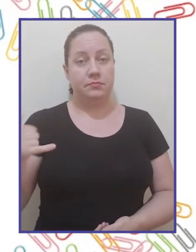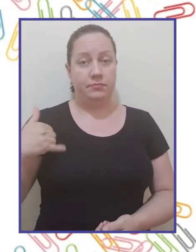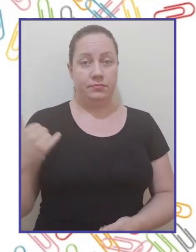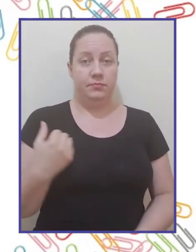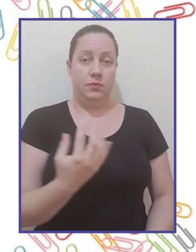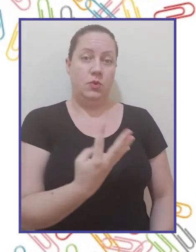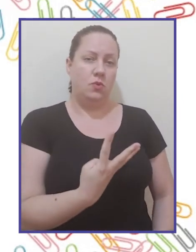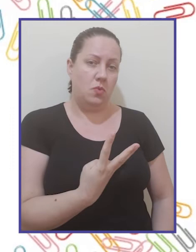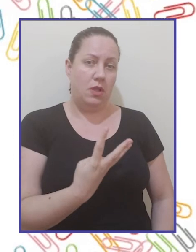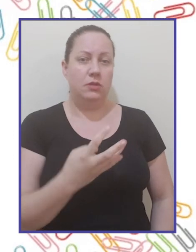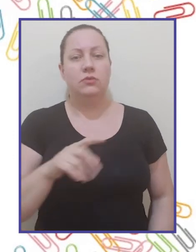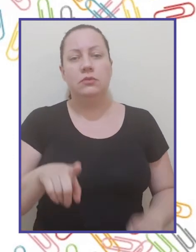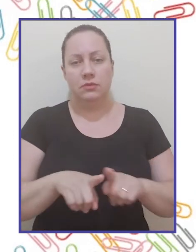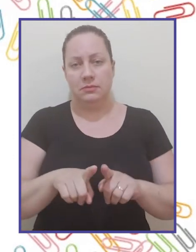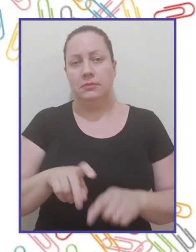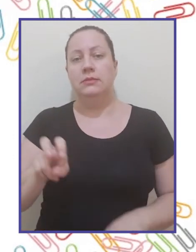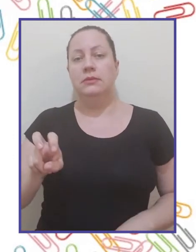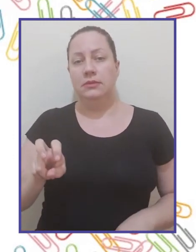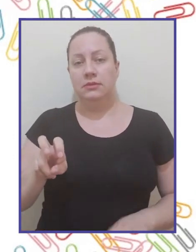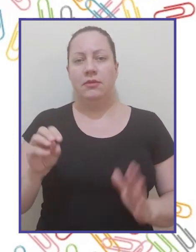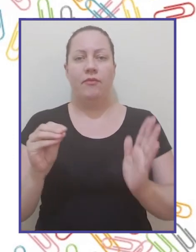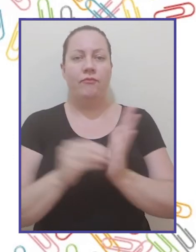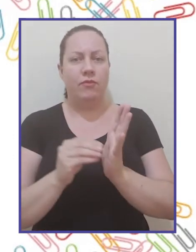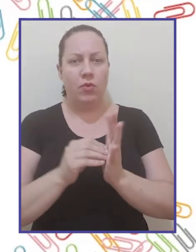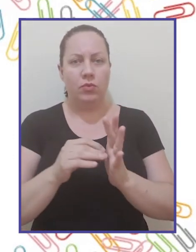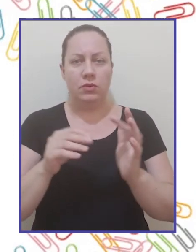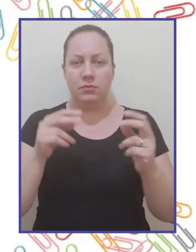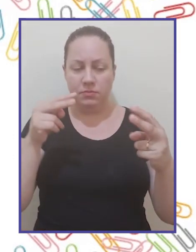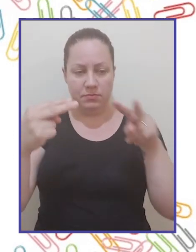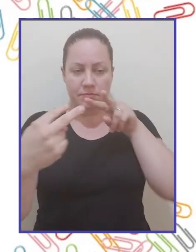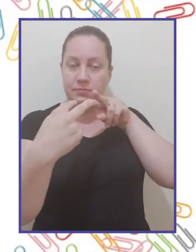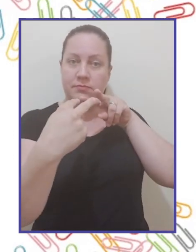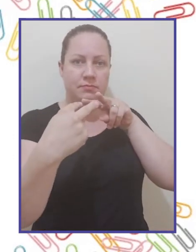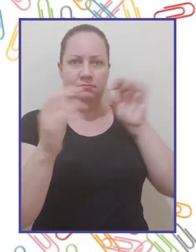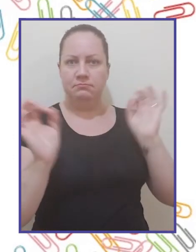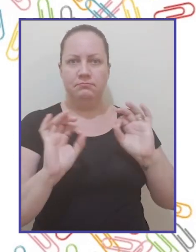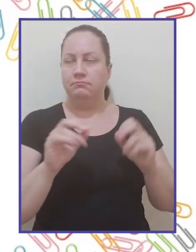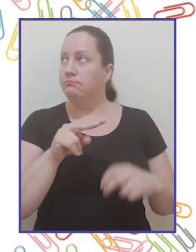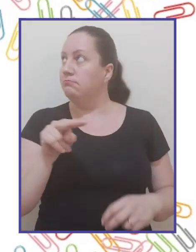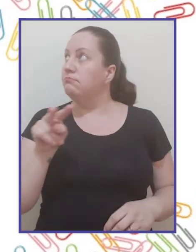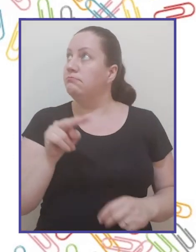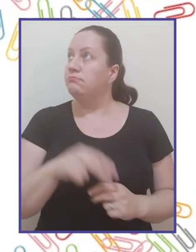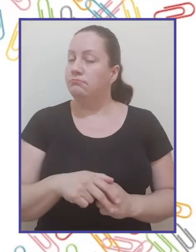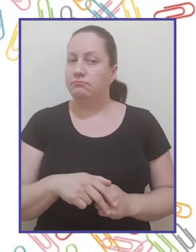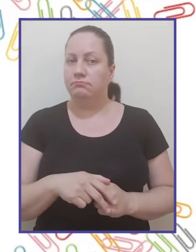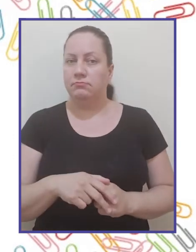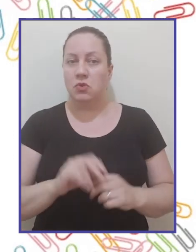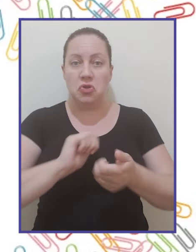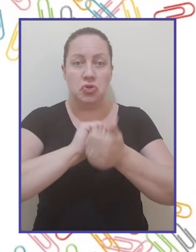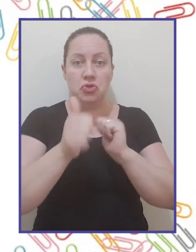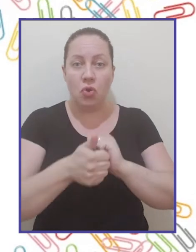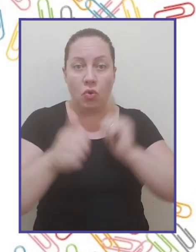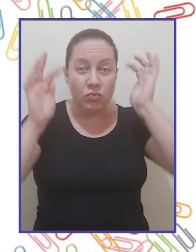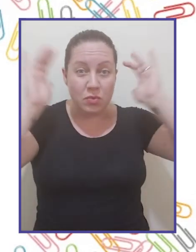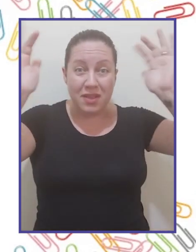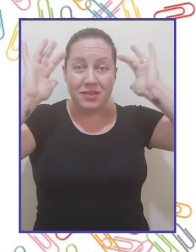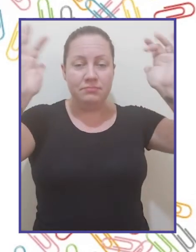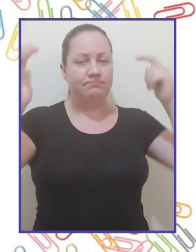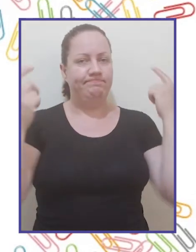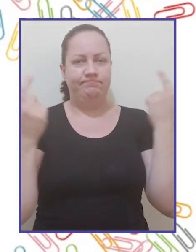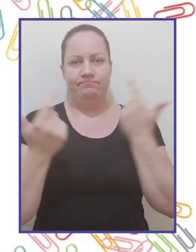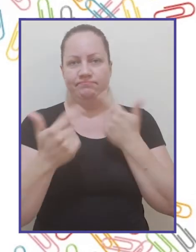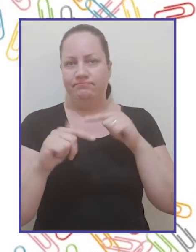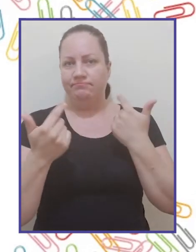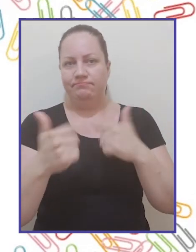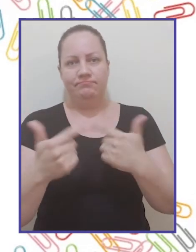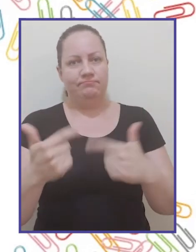No quarto e quinto ano, ausência do contato visual, nos jogos não há fantasia, nem